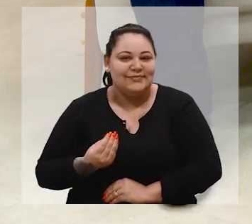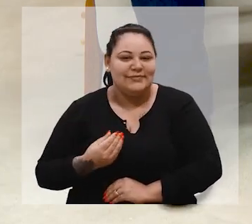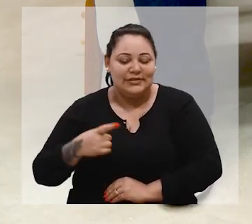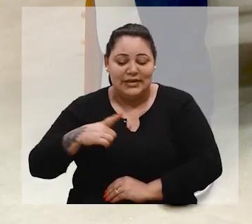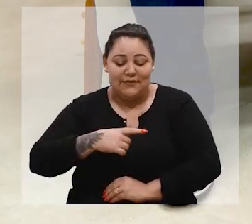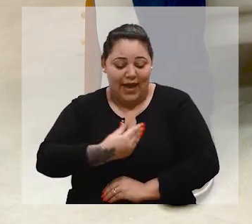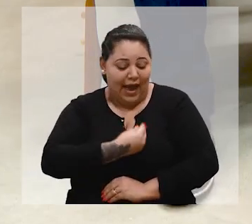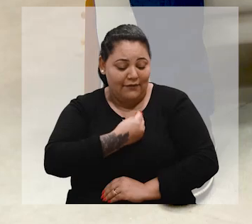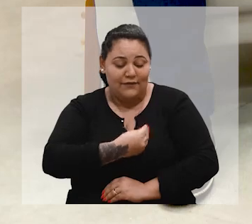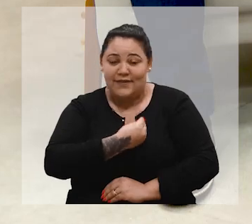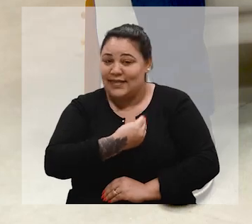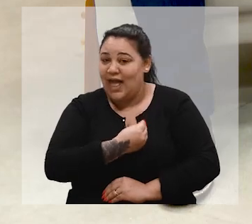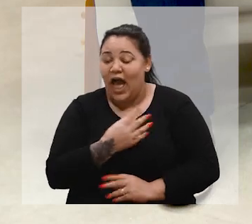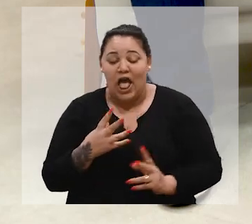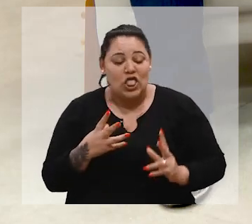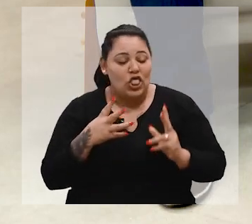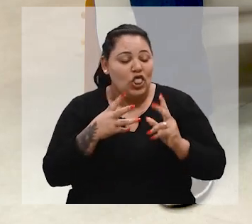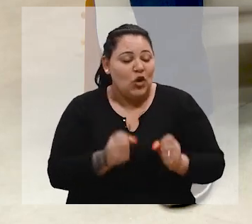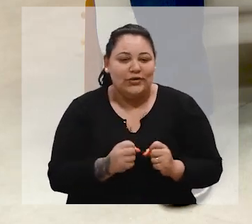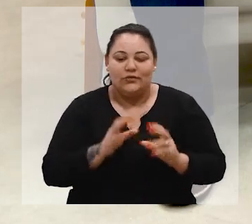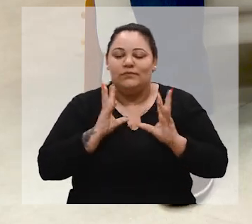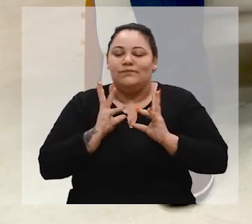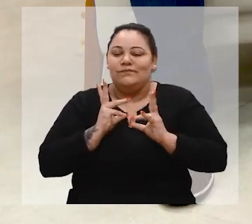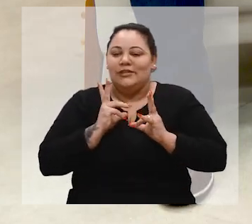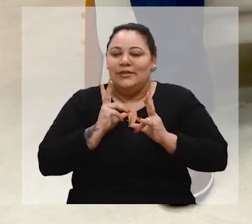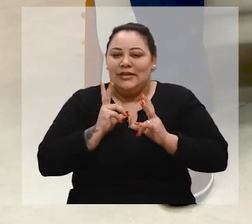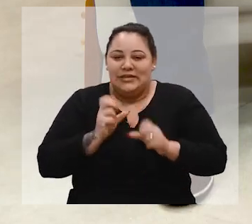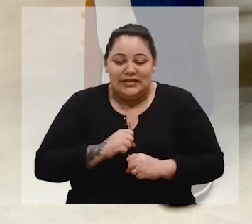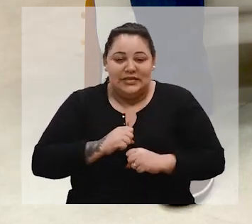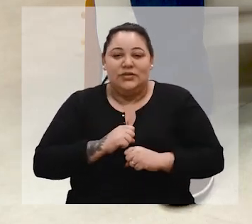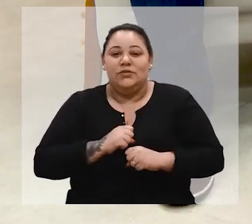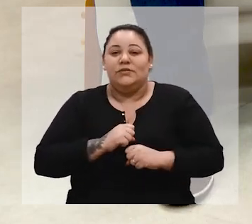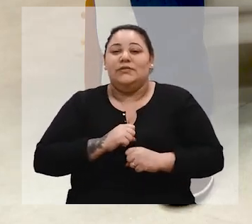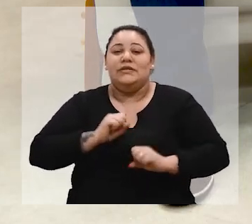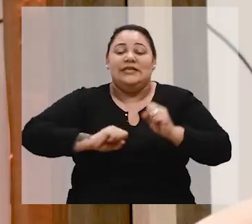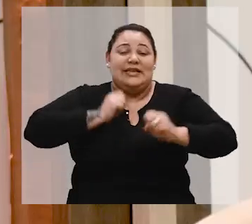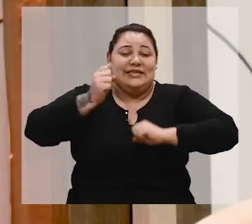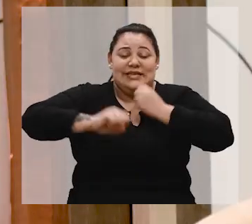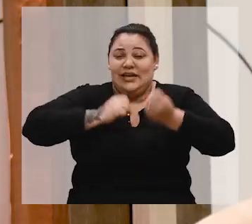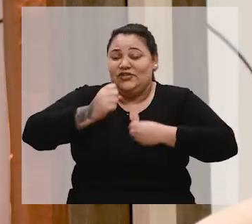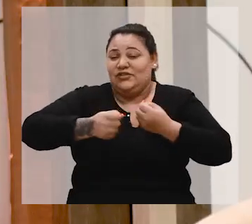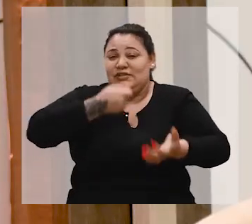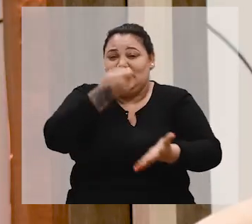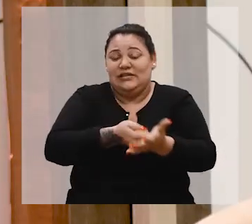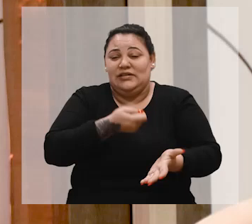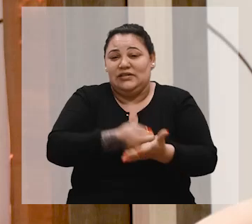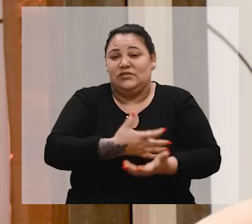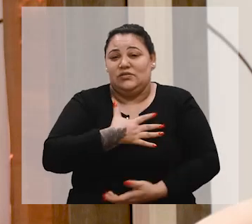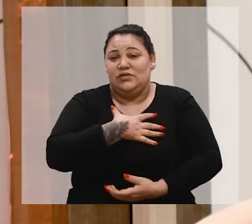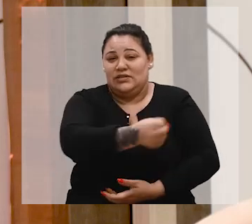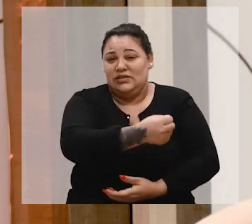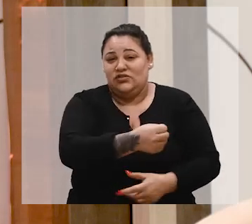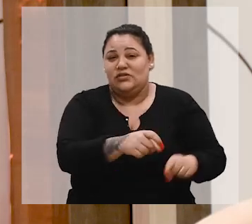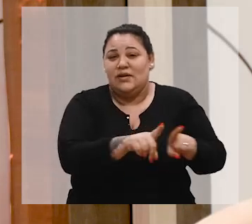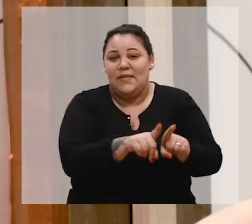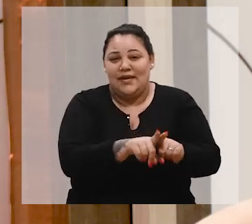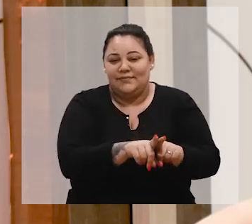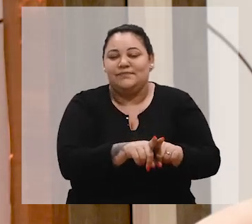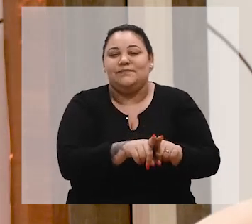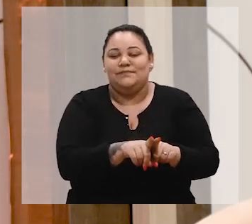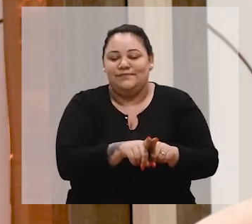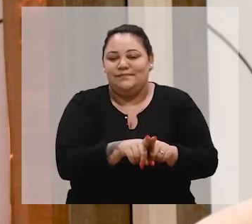pacientes que passaram a vida com depressão, com ansiedade, ideação suicida, tentativas de suicídio. E não trabalhava com a